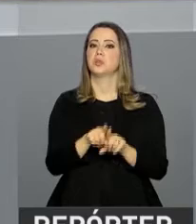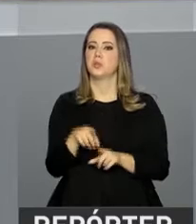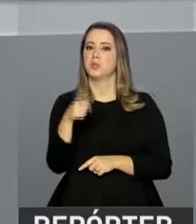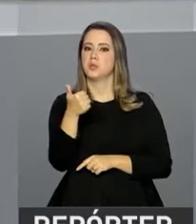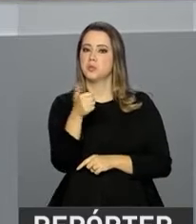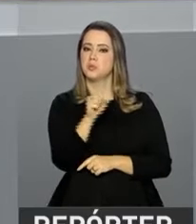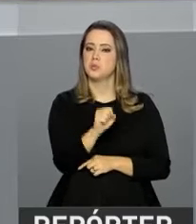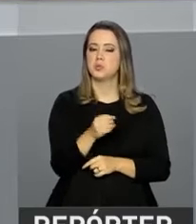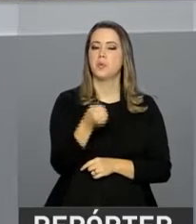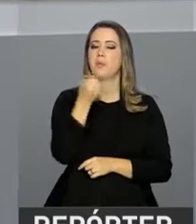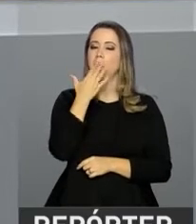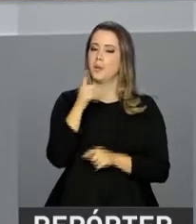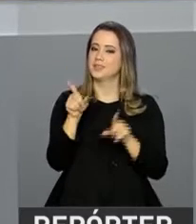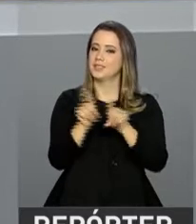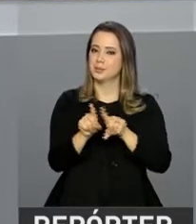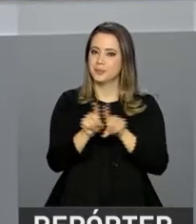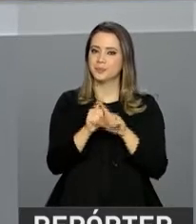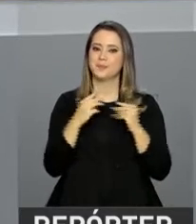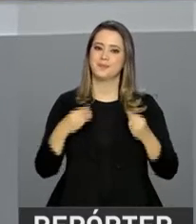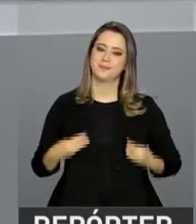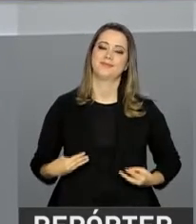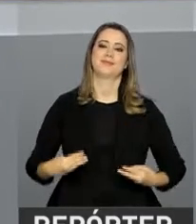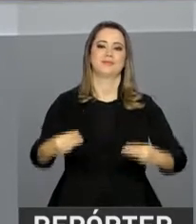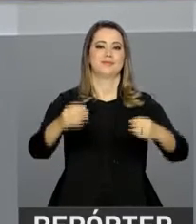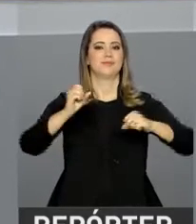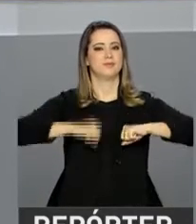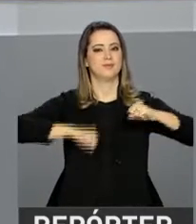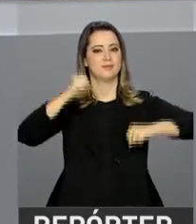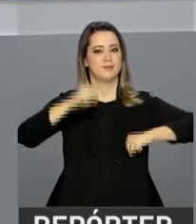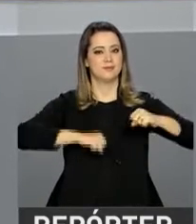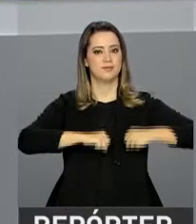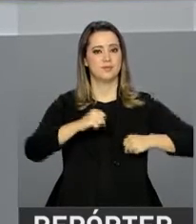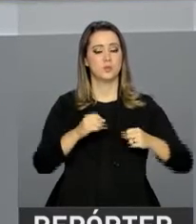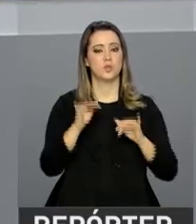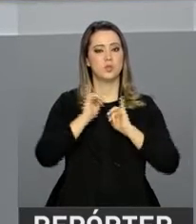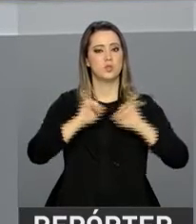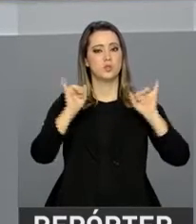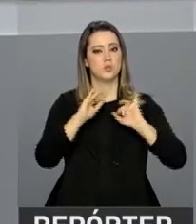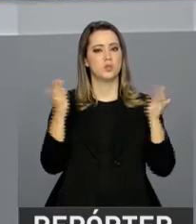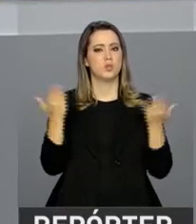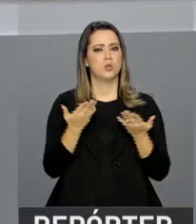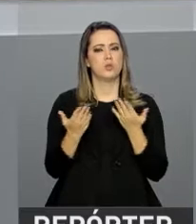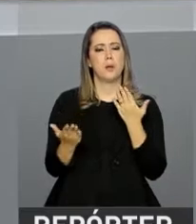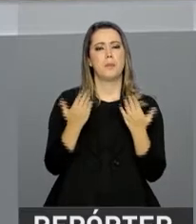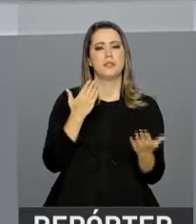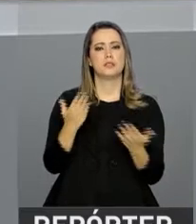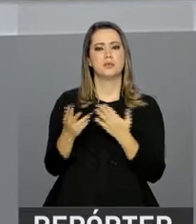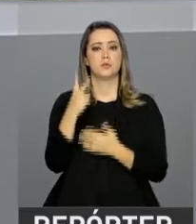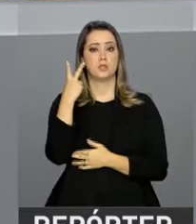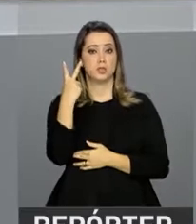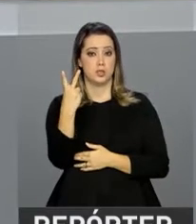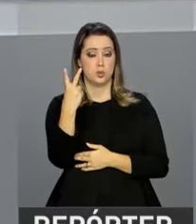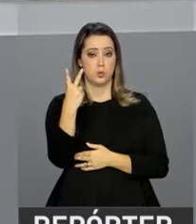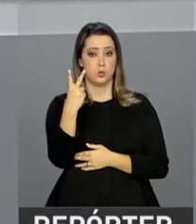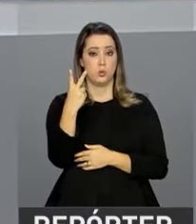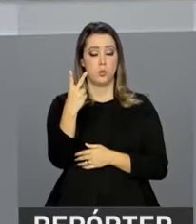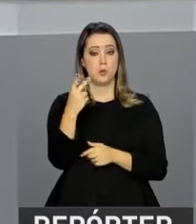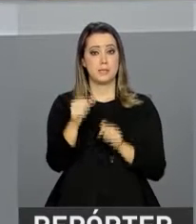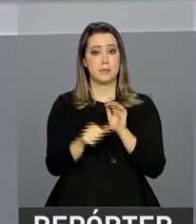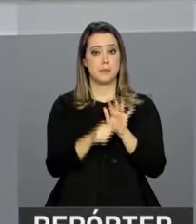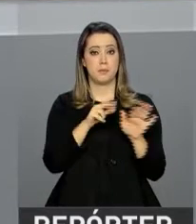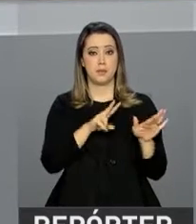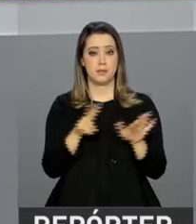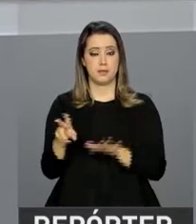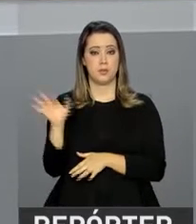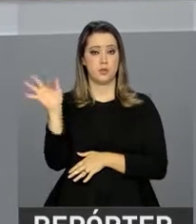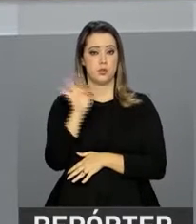tem resultado positivo o ministério da indústria e comércio exterior e serviços divulgou hoje o resultado da balança nas duas primeiras semanas de fevereiro